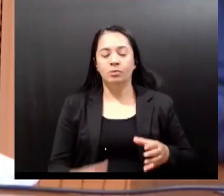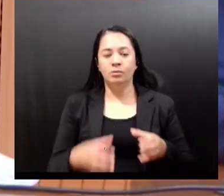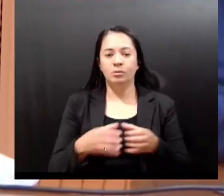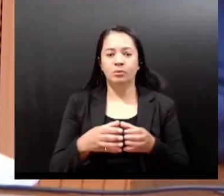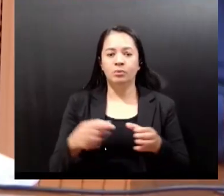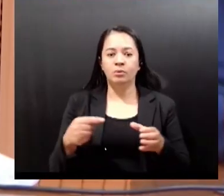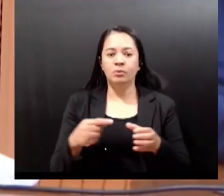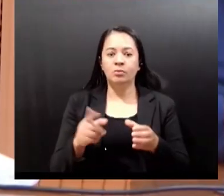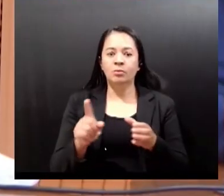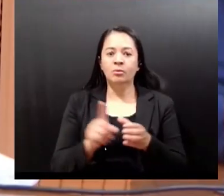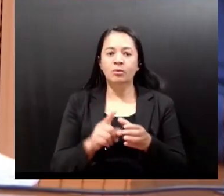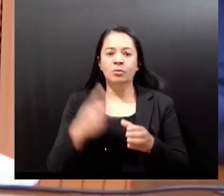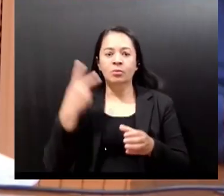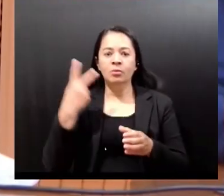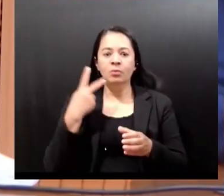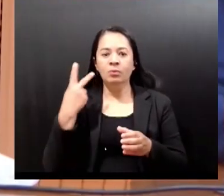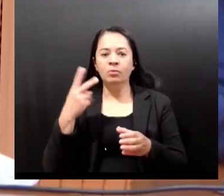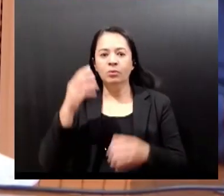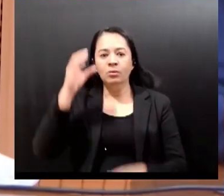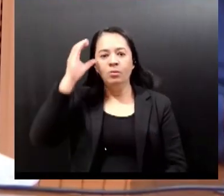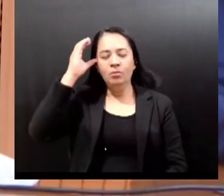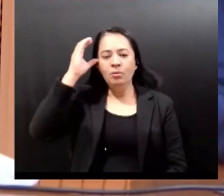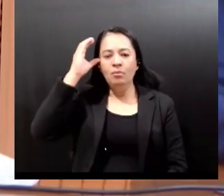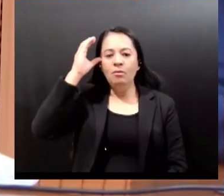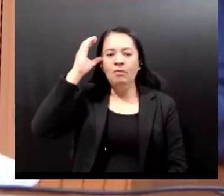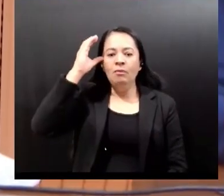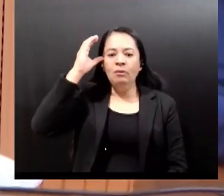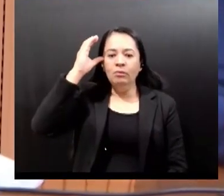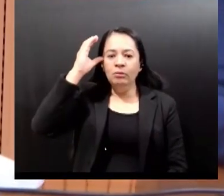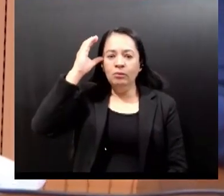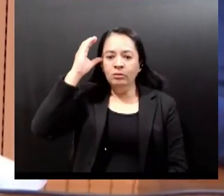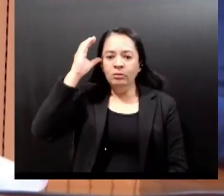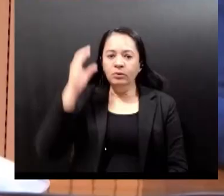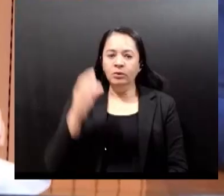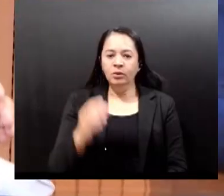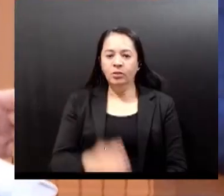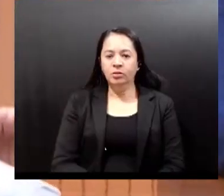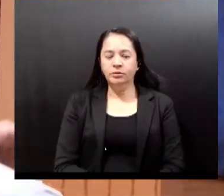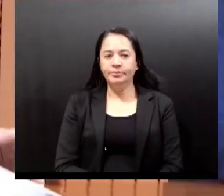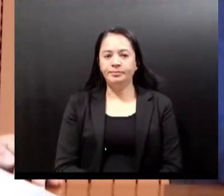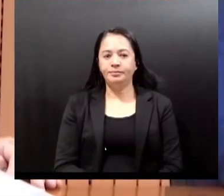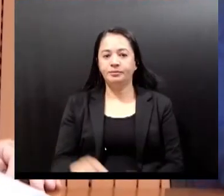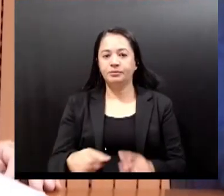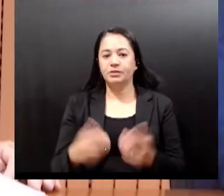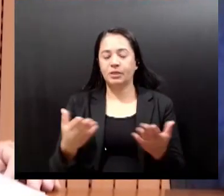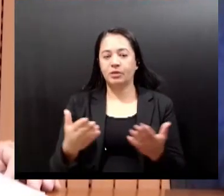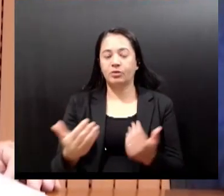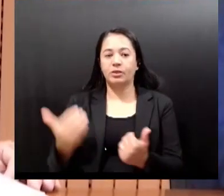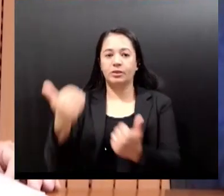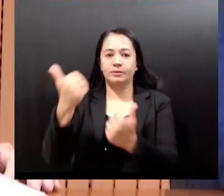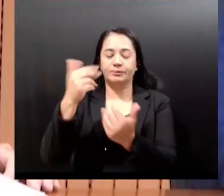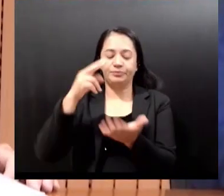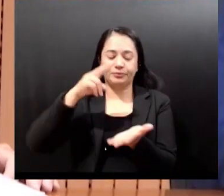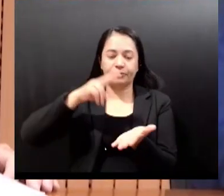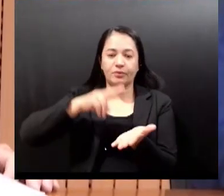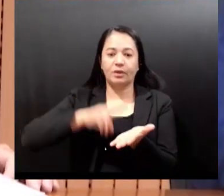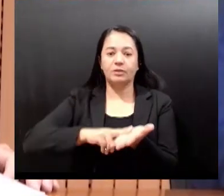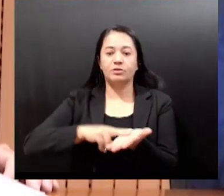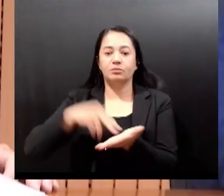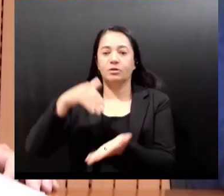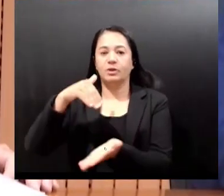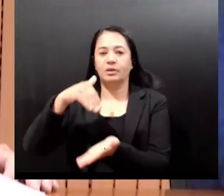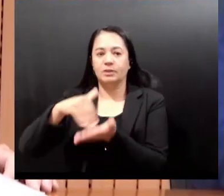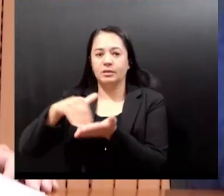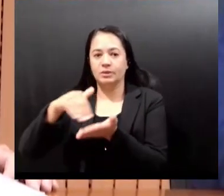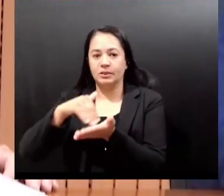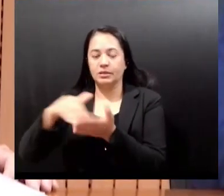vereador Luiz Cirilo. Ele foi convidado a assumir uma pasta importantíssima em uma